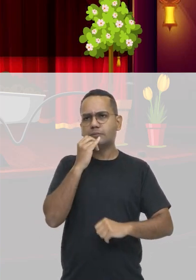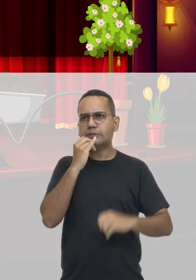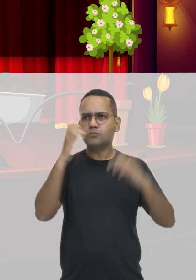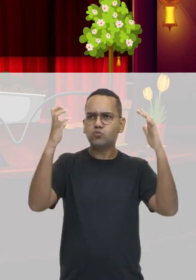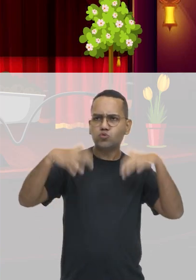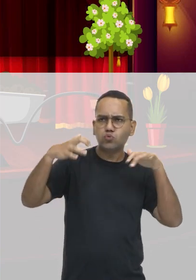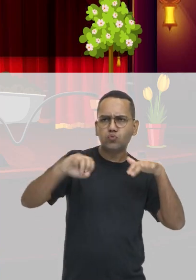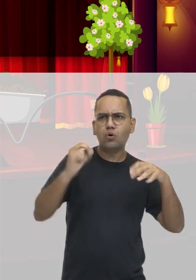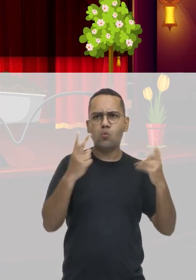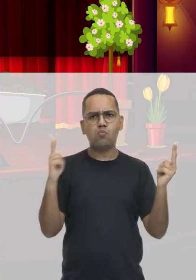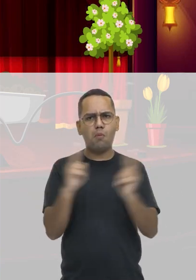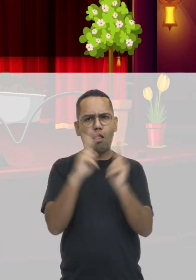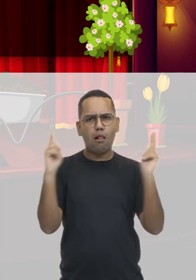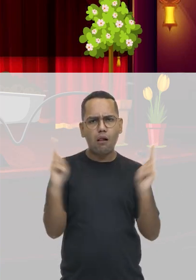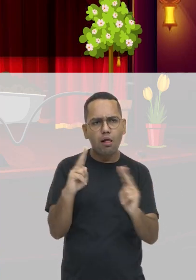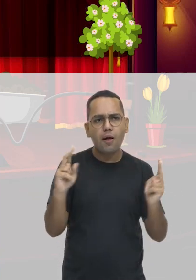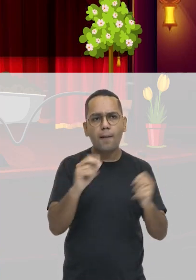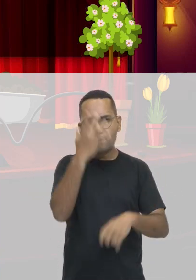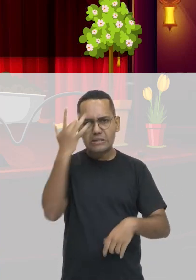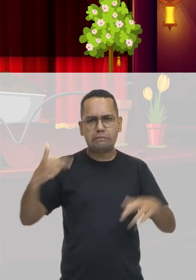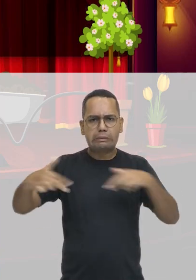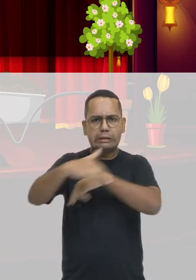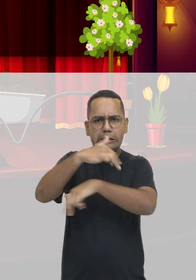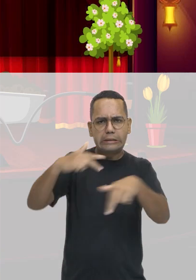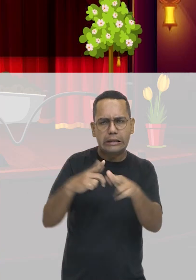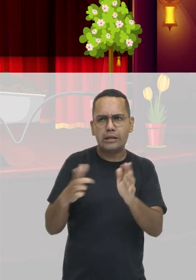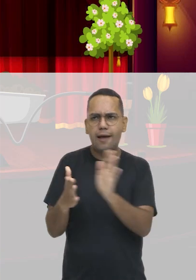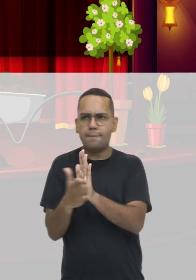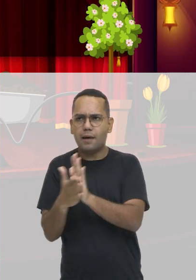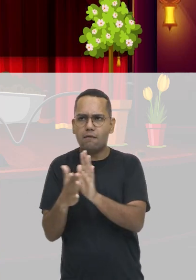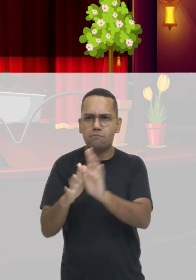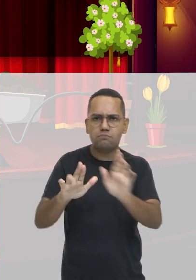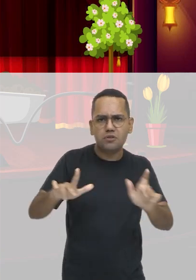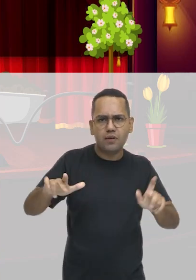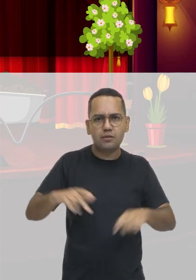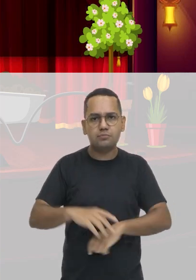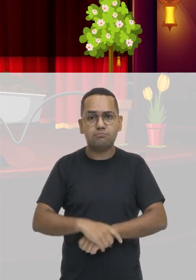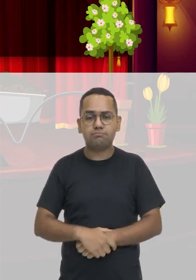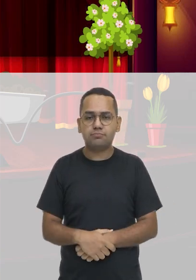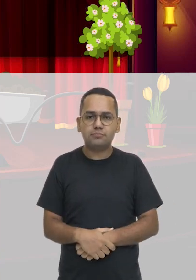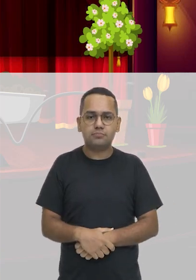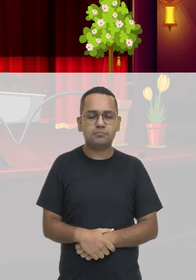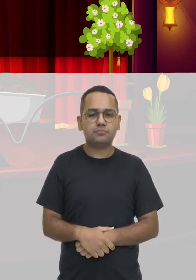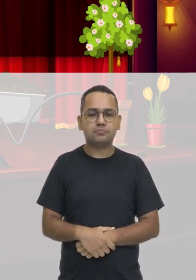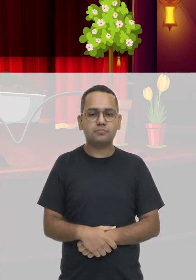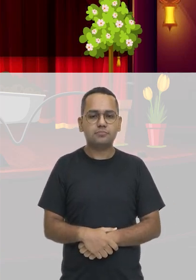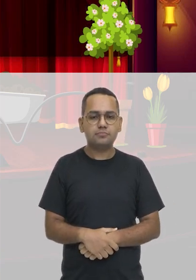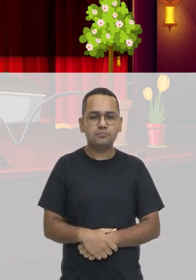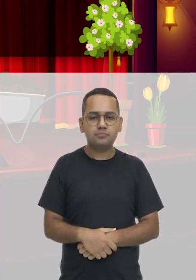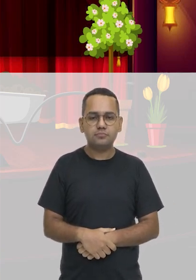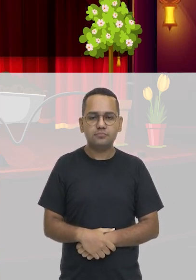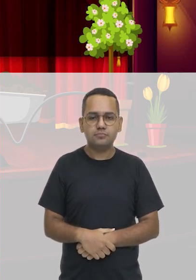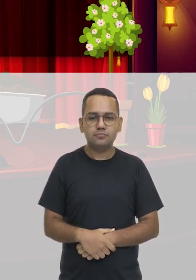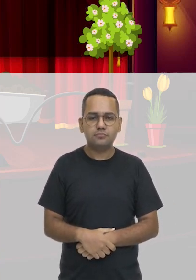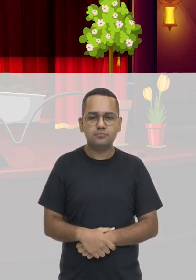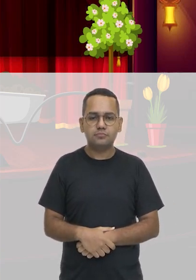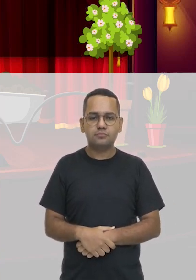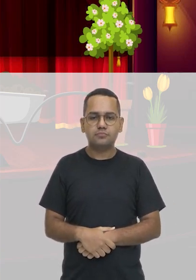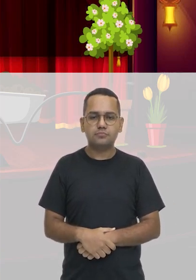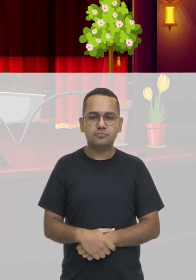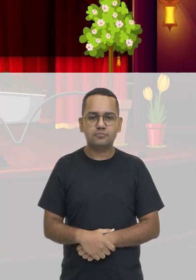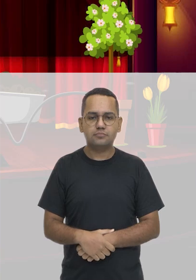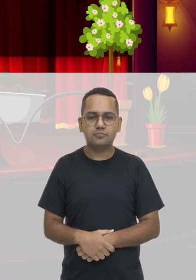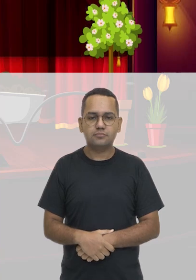tá ventando, são pessoas andando, são aplausos e etc. Ora, nós temos o quê?